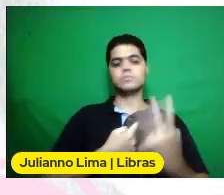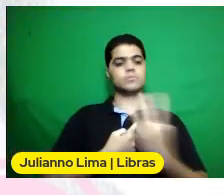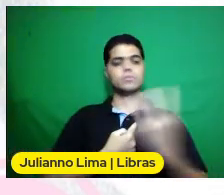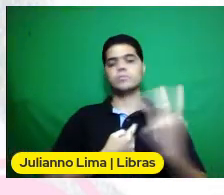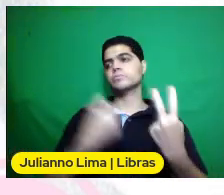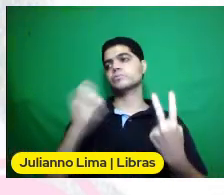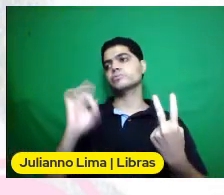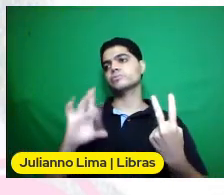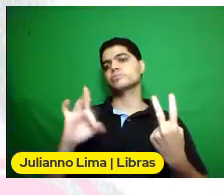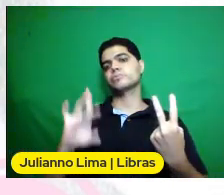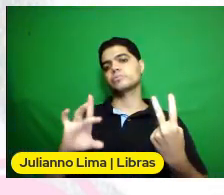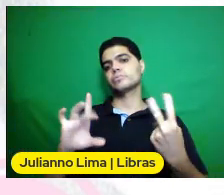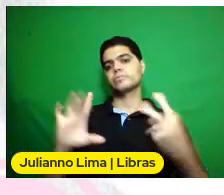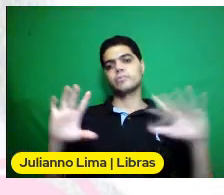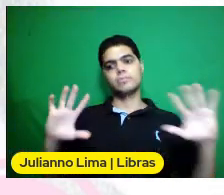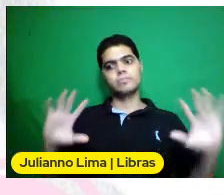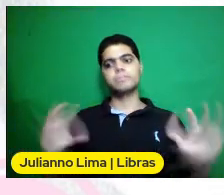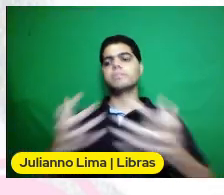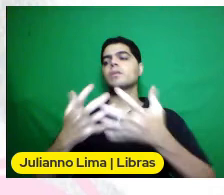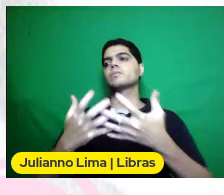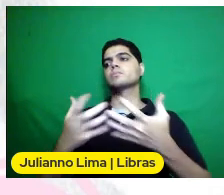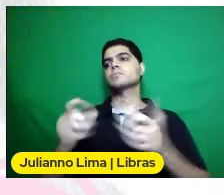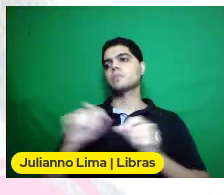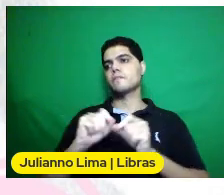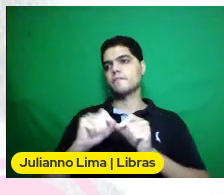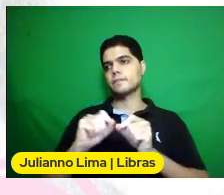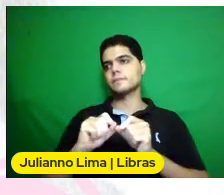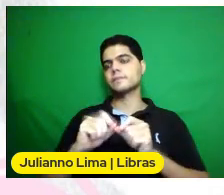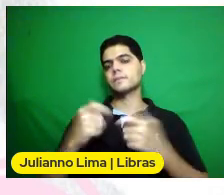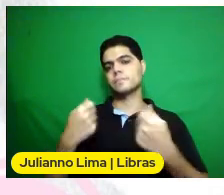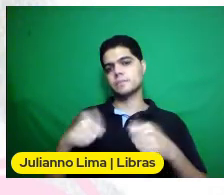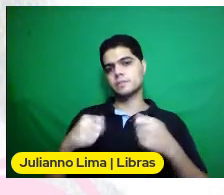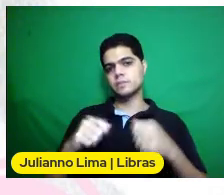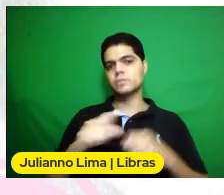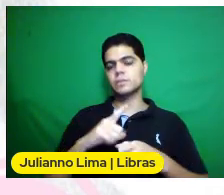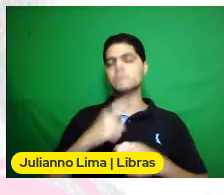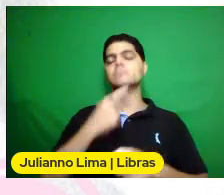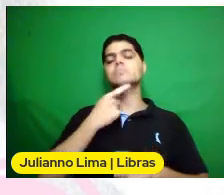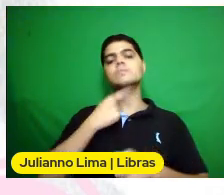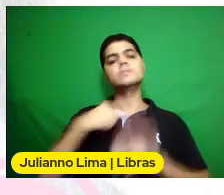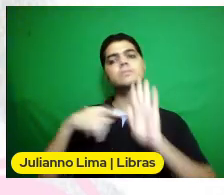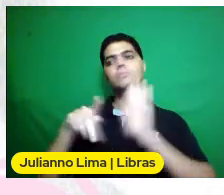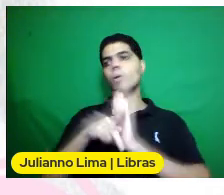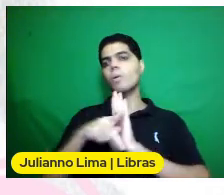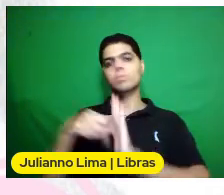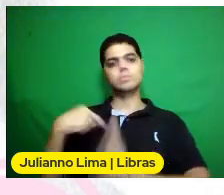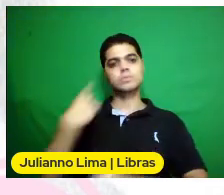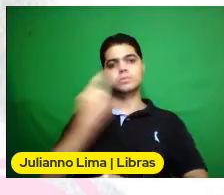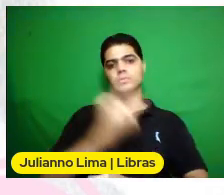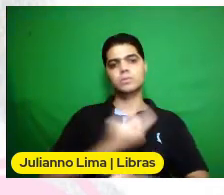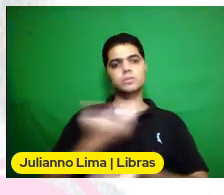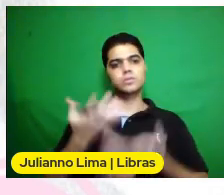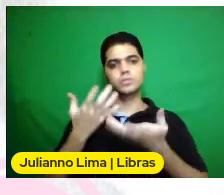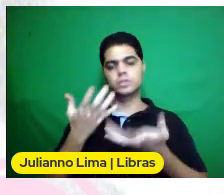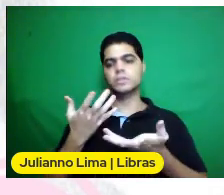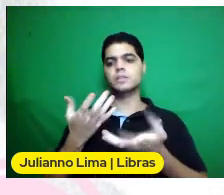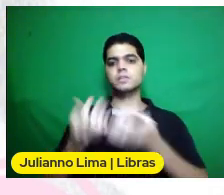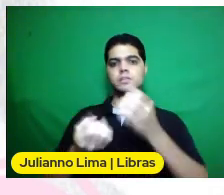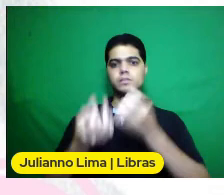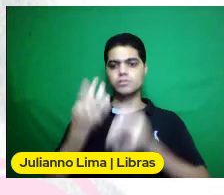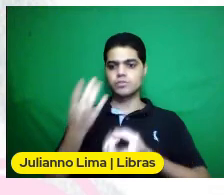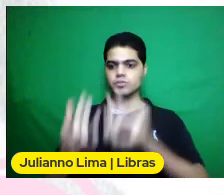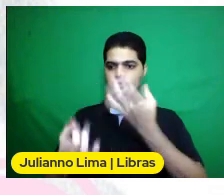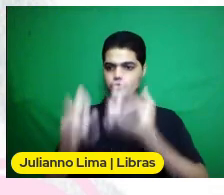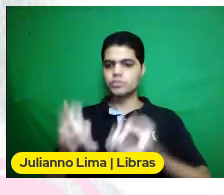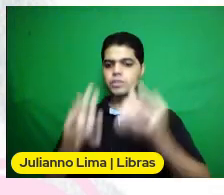né? O que a gente mais tinha e ainda tem é a vontade, né, de criação. Mas,